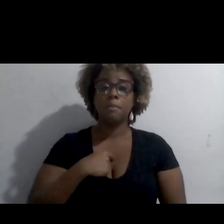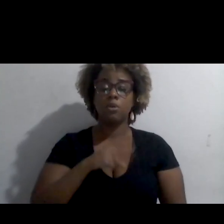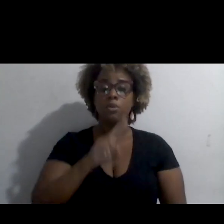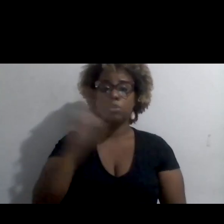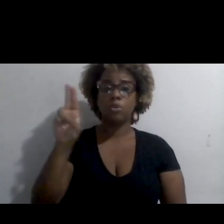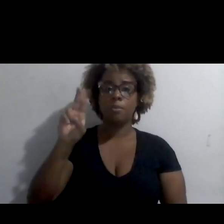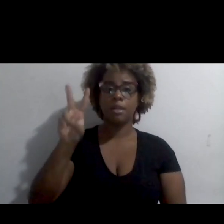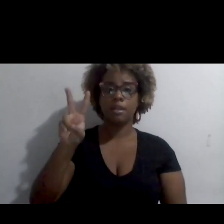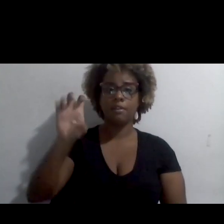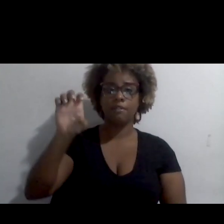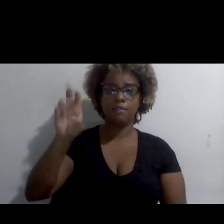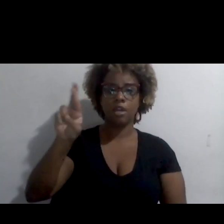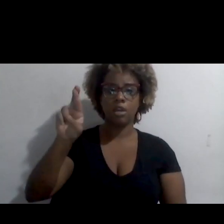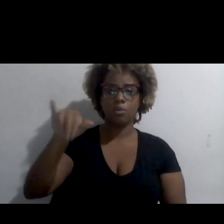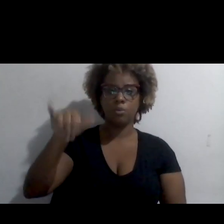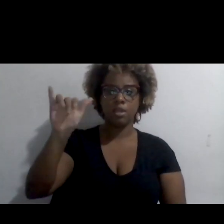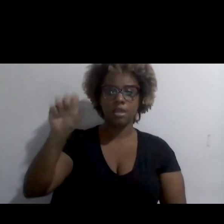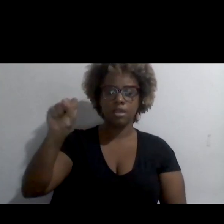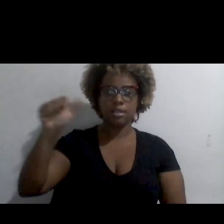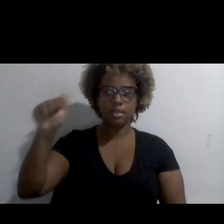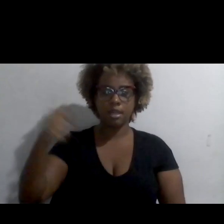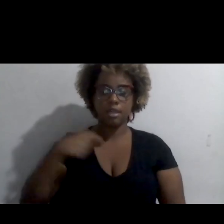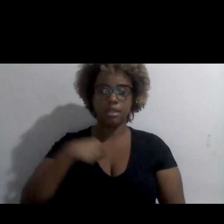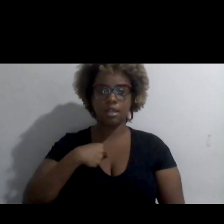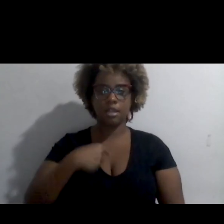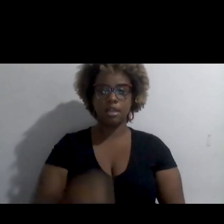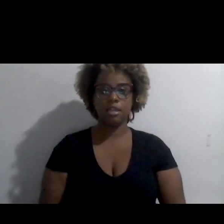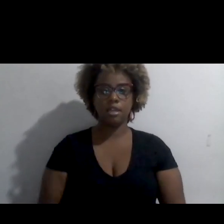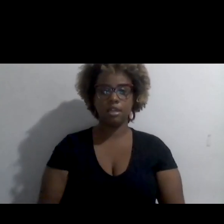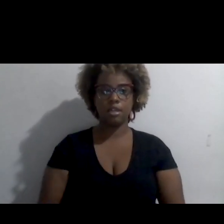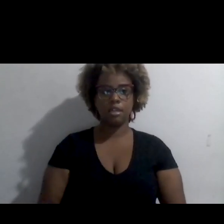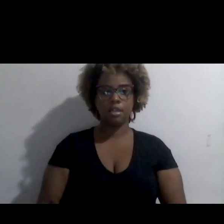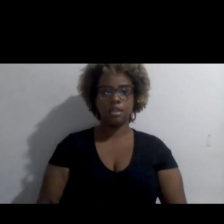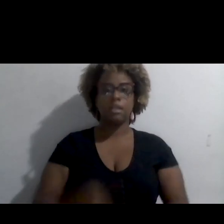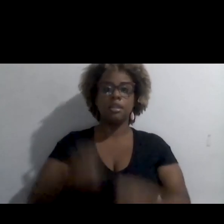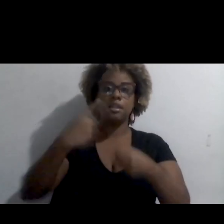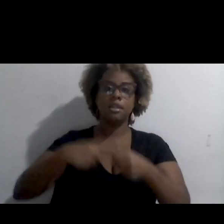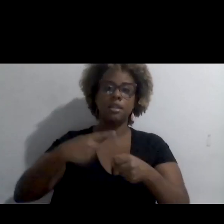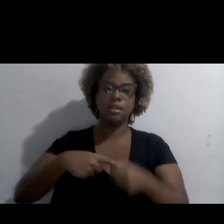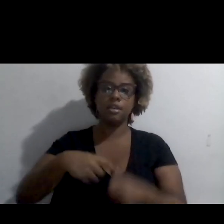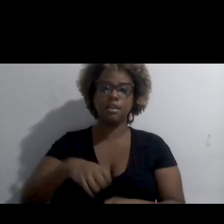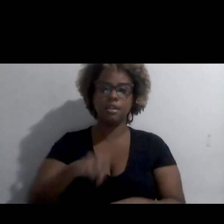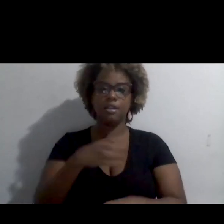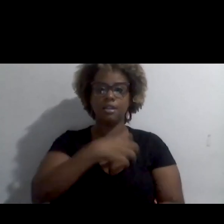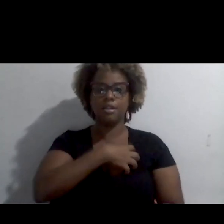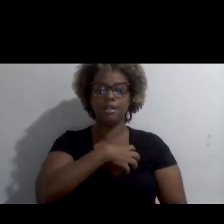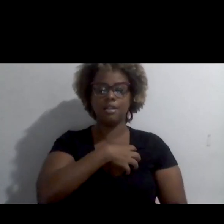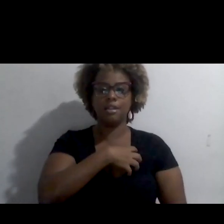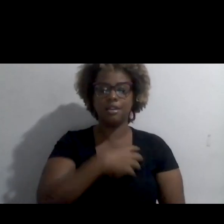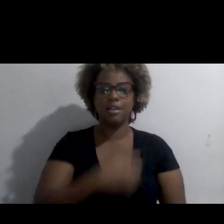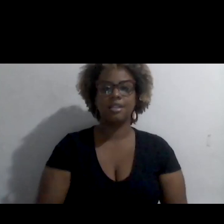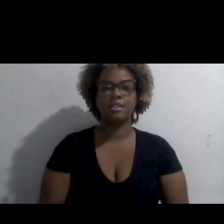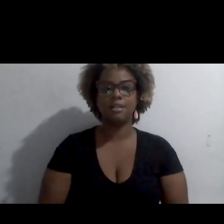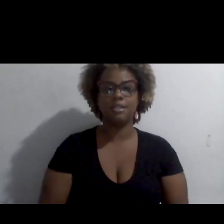do Festival de Dança de Itacaré, sou do litoral sul da Bahia, e o Festival de Dança Itacaré compõe também o